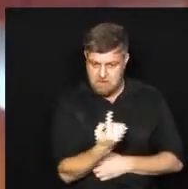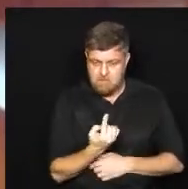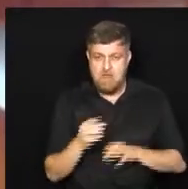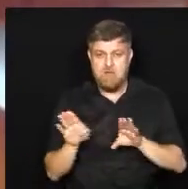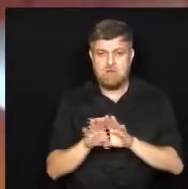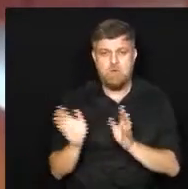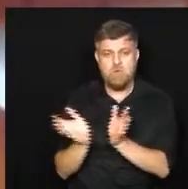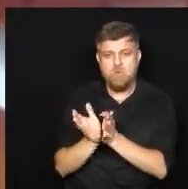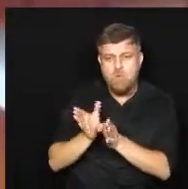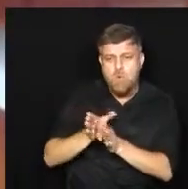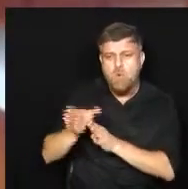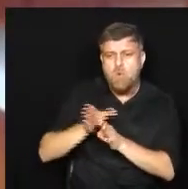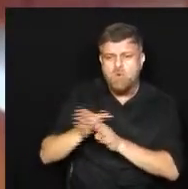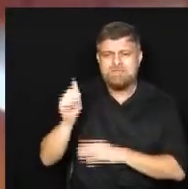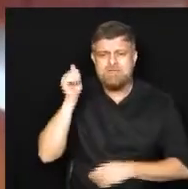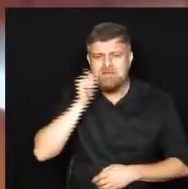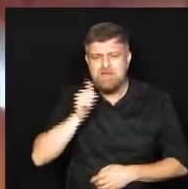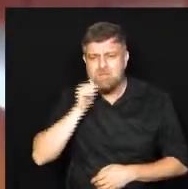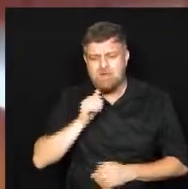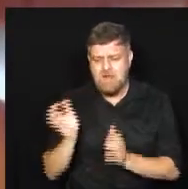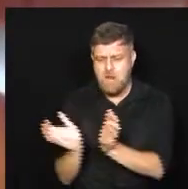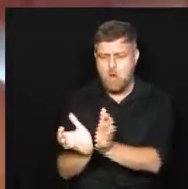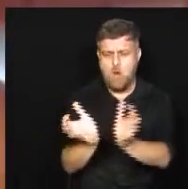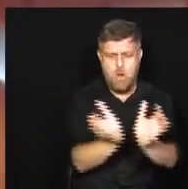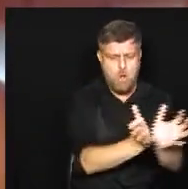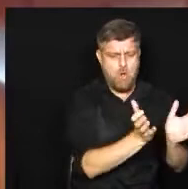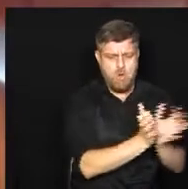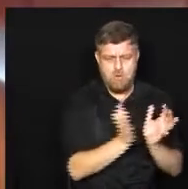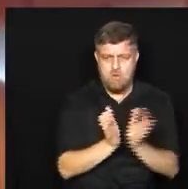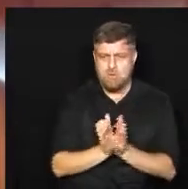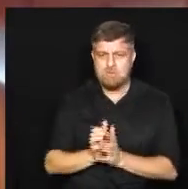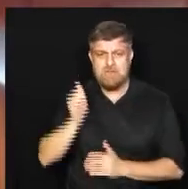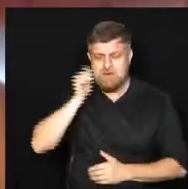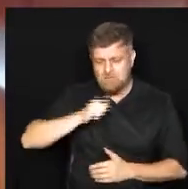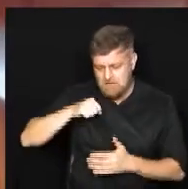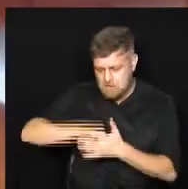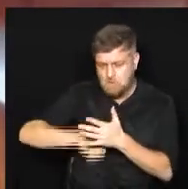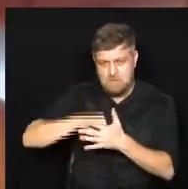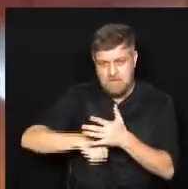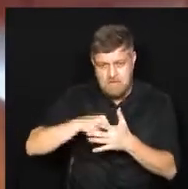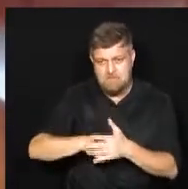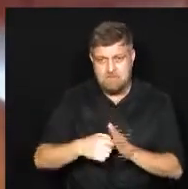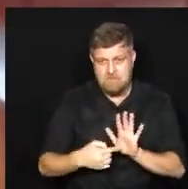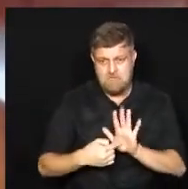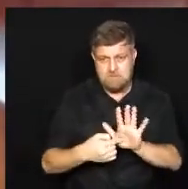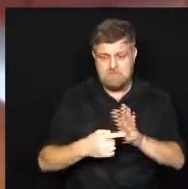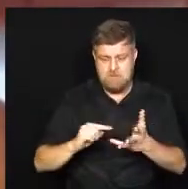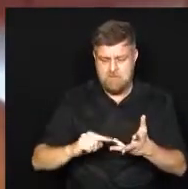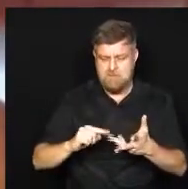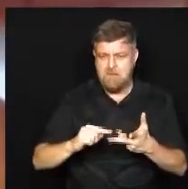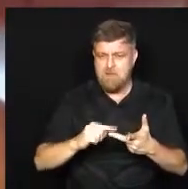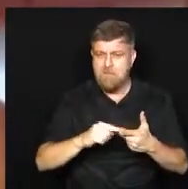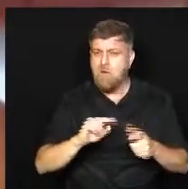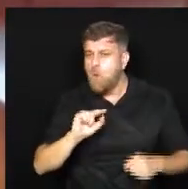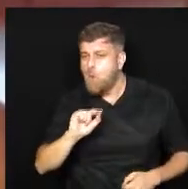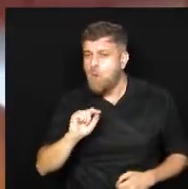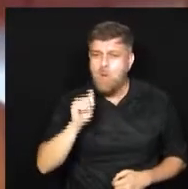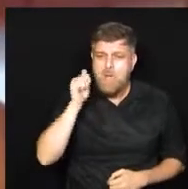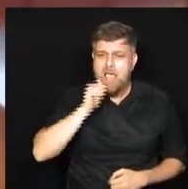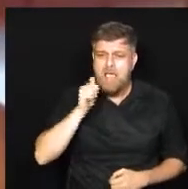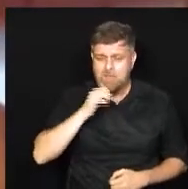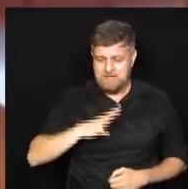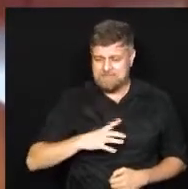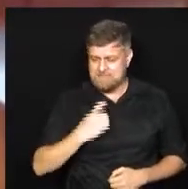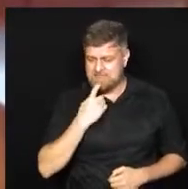o Conselho da Mulher, movimentos, entidades, e então fizemos uma exposição dessas demandas, dessa necessidade